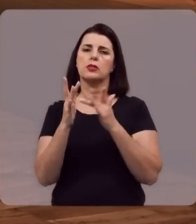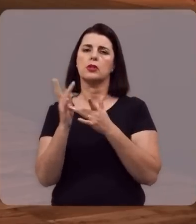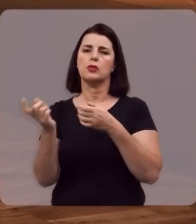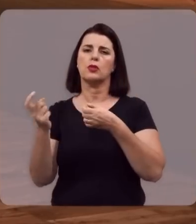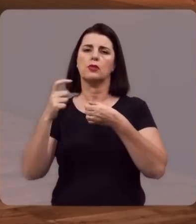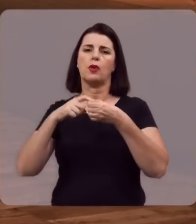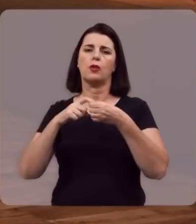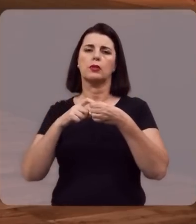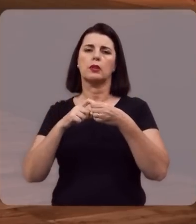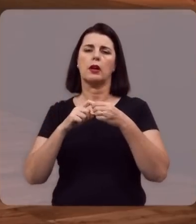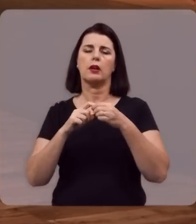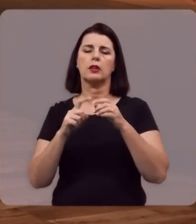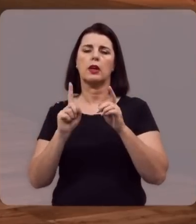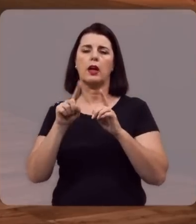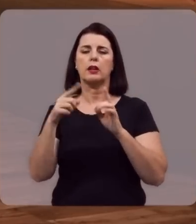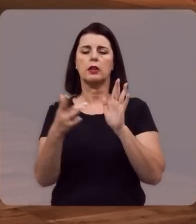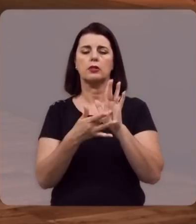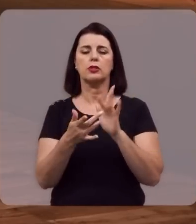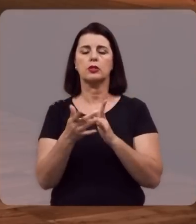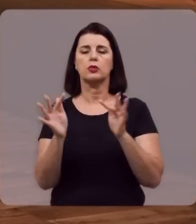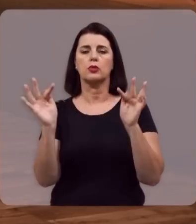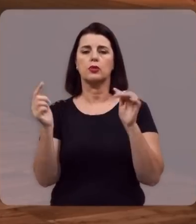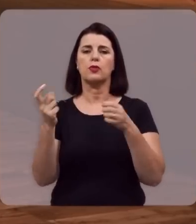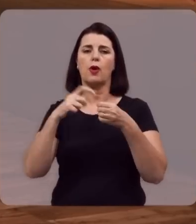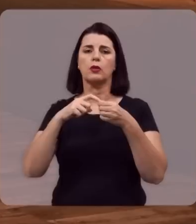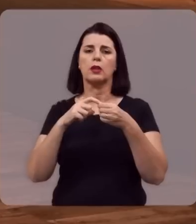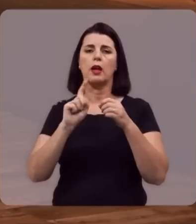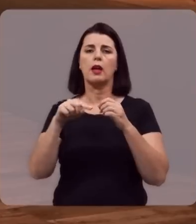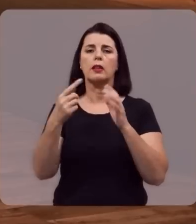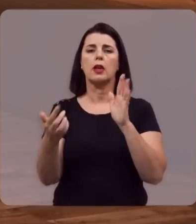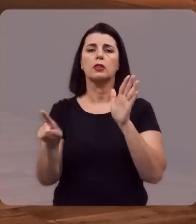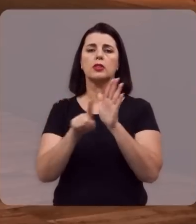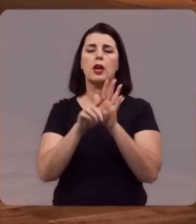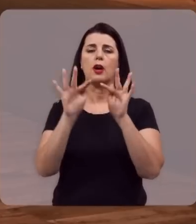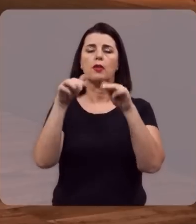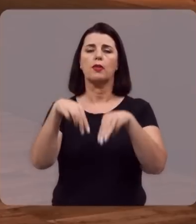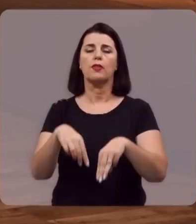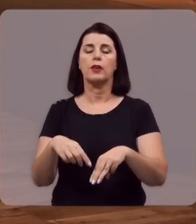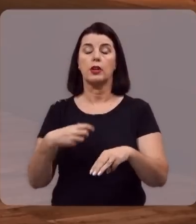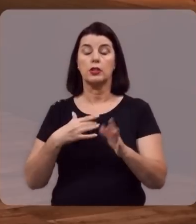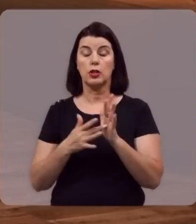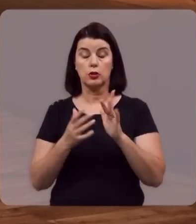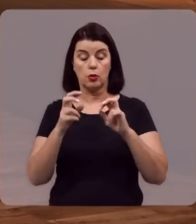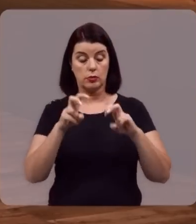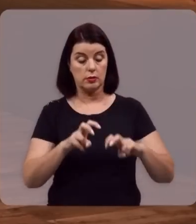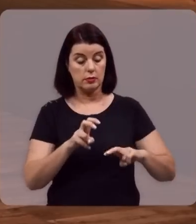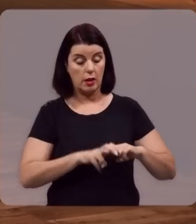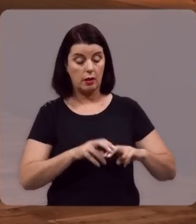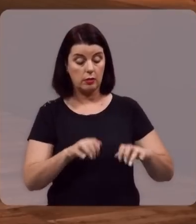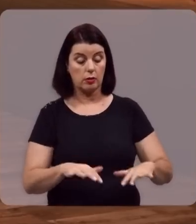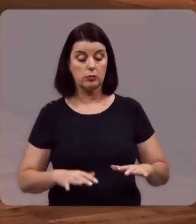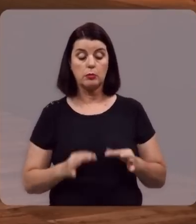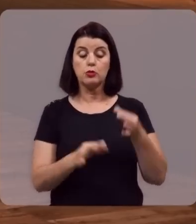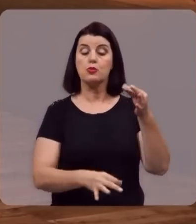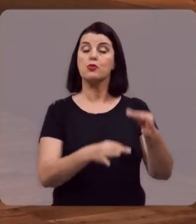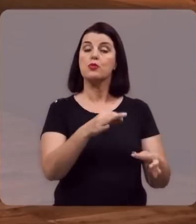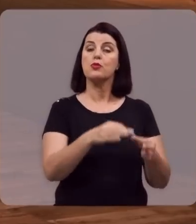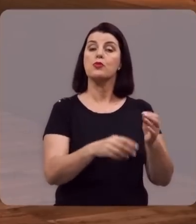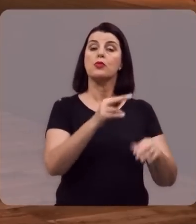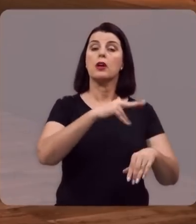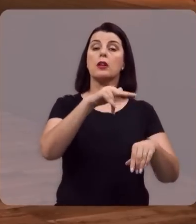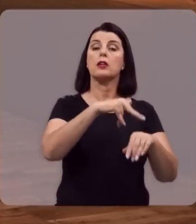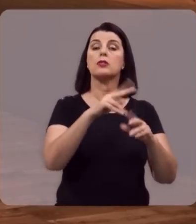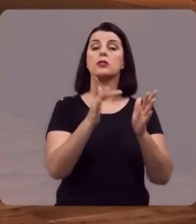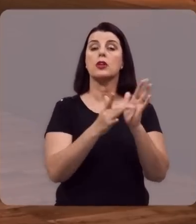então virá o fim, então Jesus voltará, então Jesus se assentará no trono para julgar as nações, então Jesus Cristo